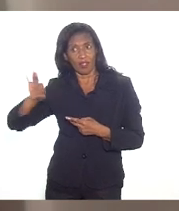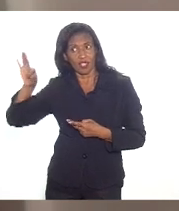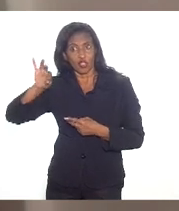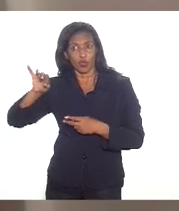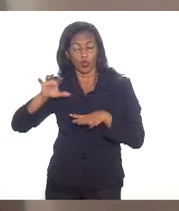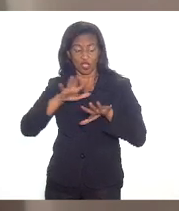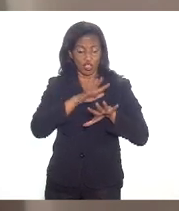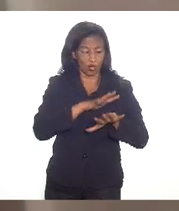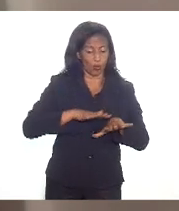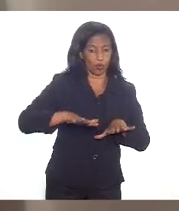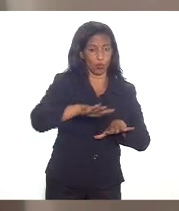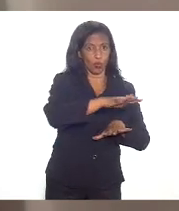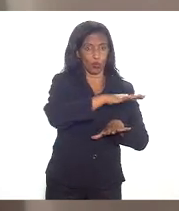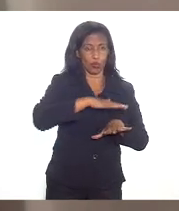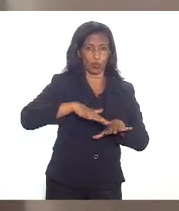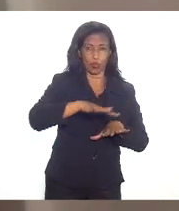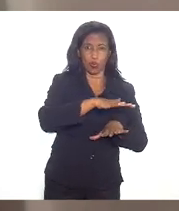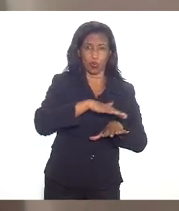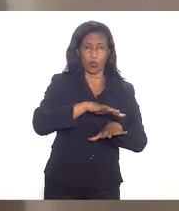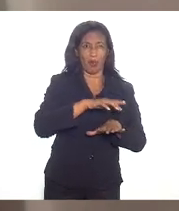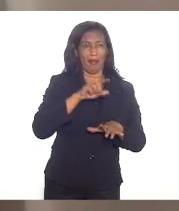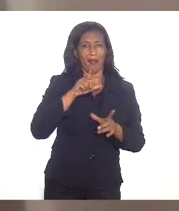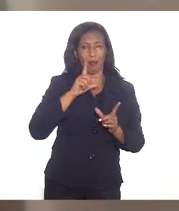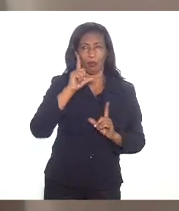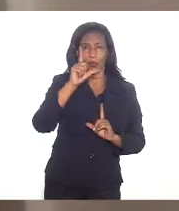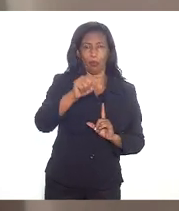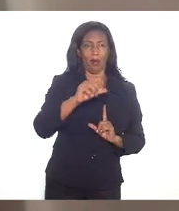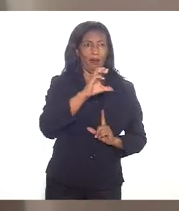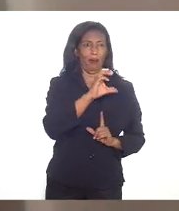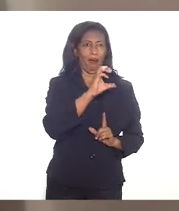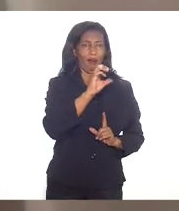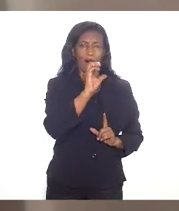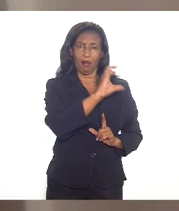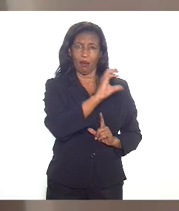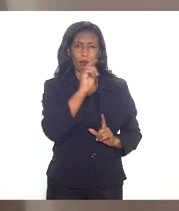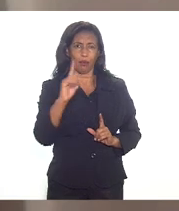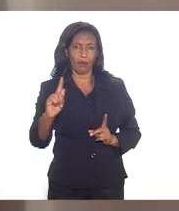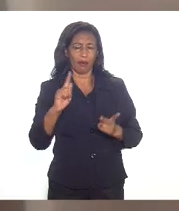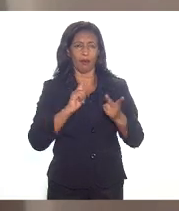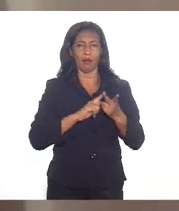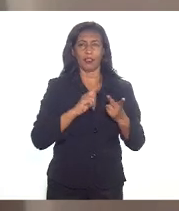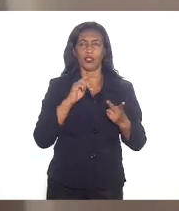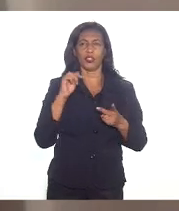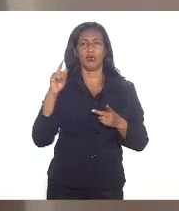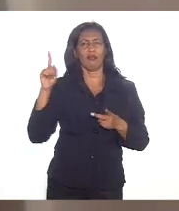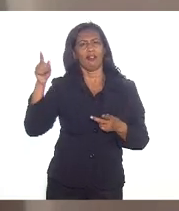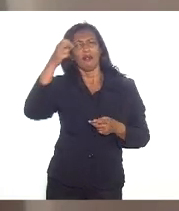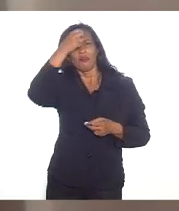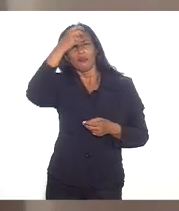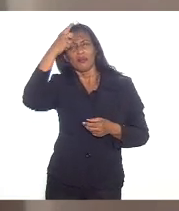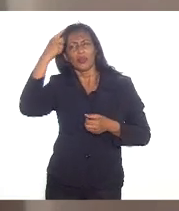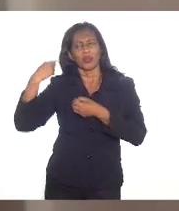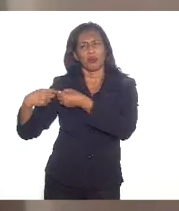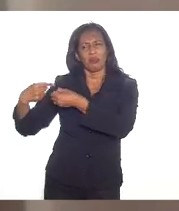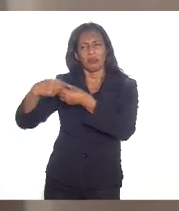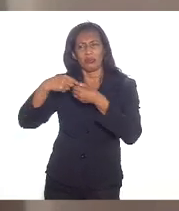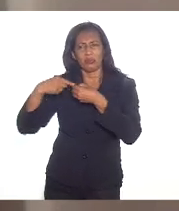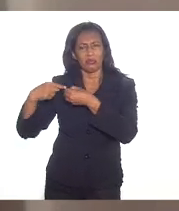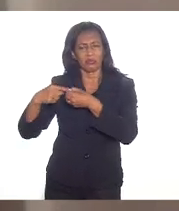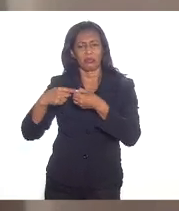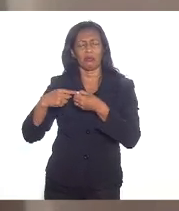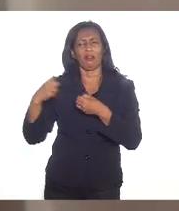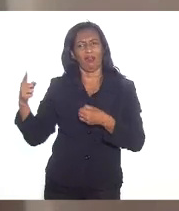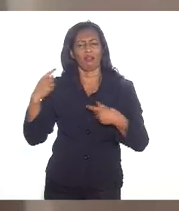né, da zona suburbana, de Santa Cruz, de Campo Grande e na nossa baixada periferia metropolitana. Então, eu acho que essa é uma